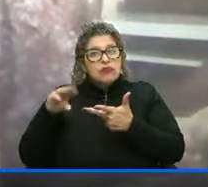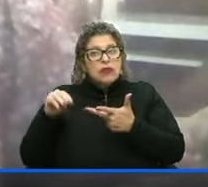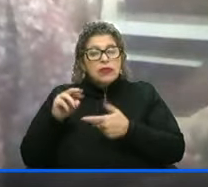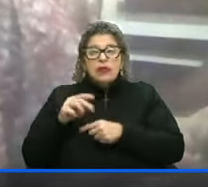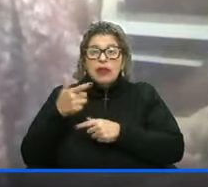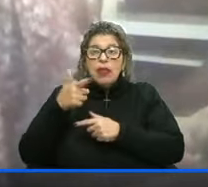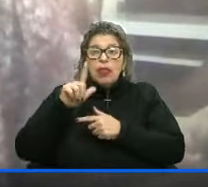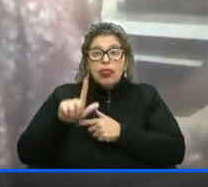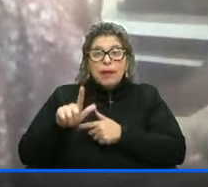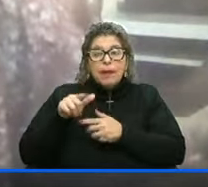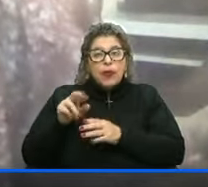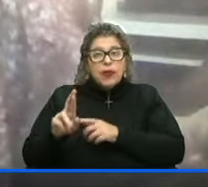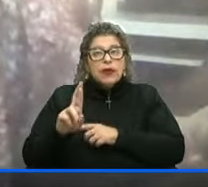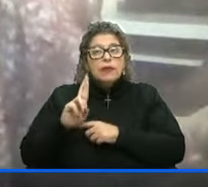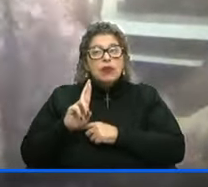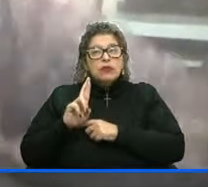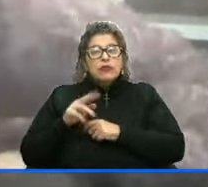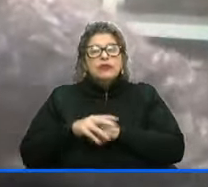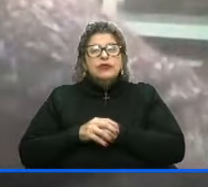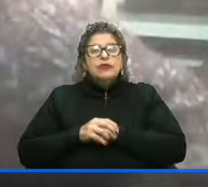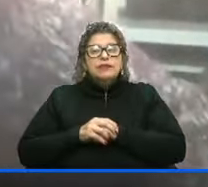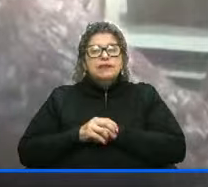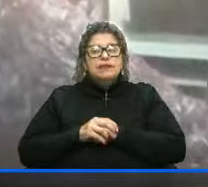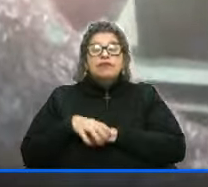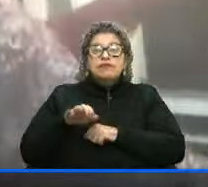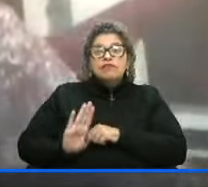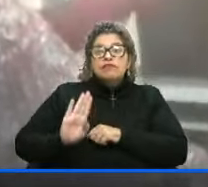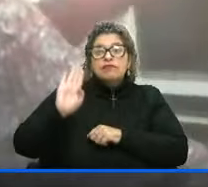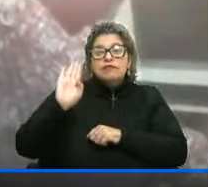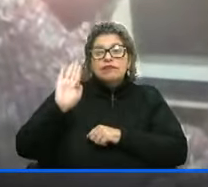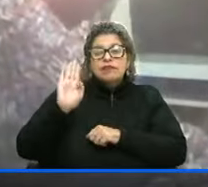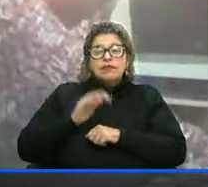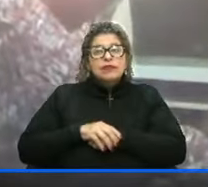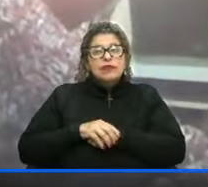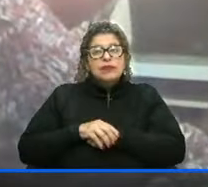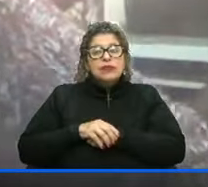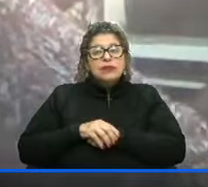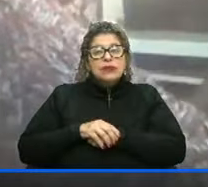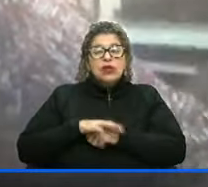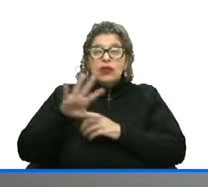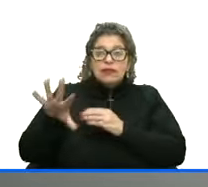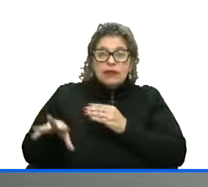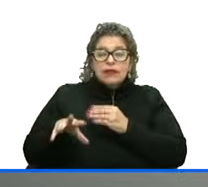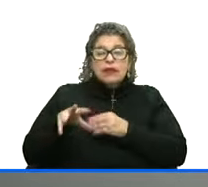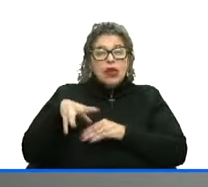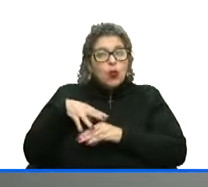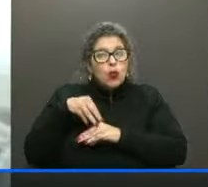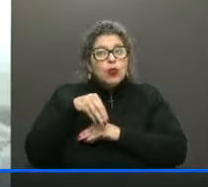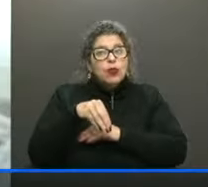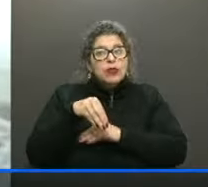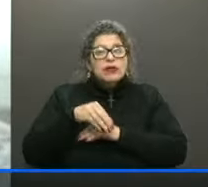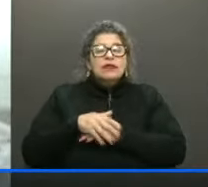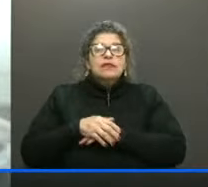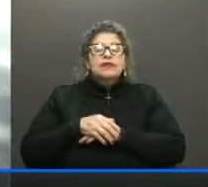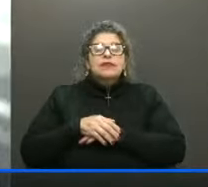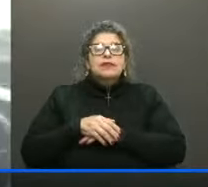afinal é a Secretaria Municipal de Educação que tem que dar conta. Eu gostaria só de fazer uma contribuição, né, ao